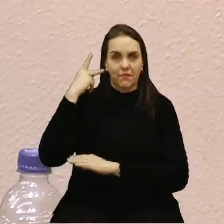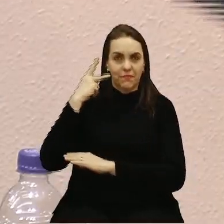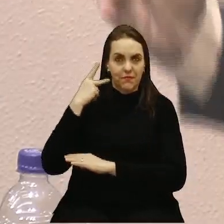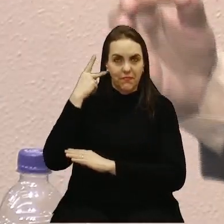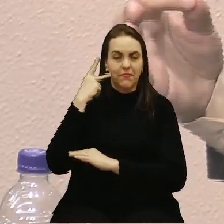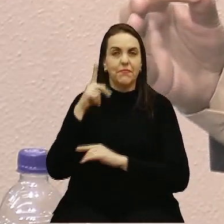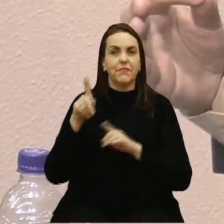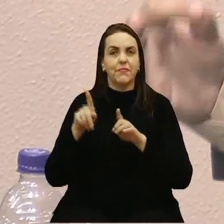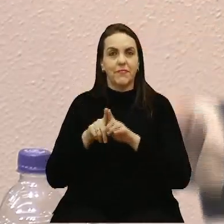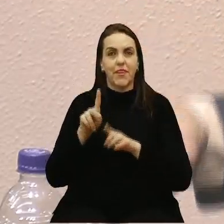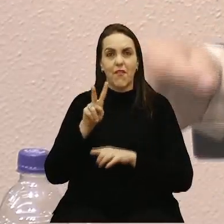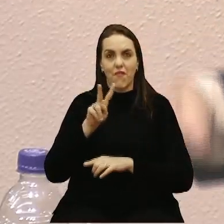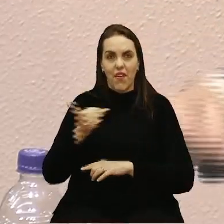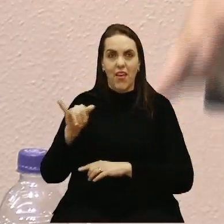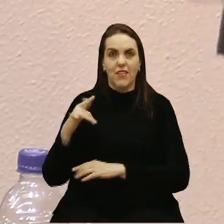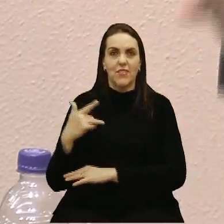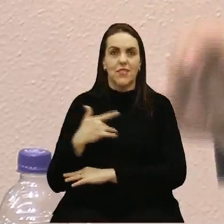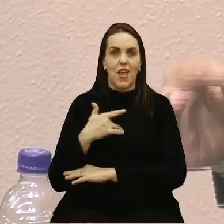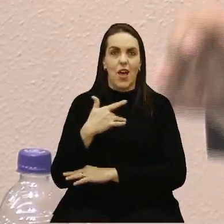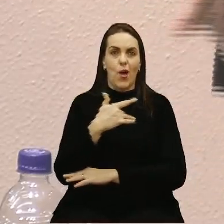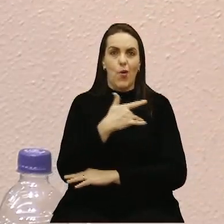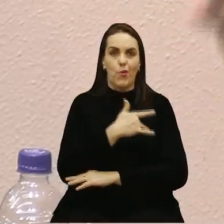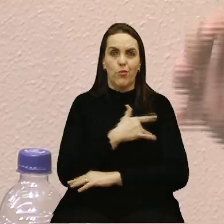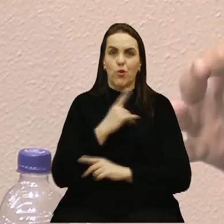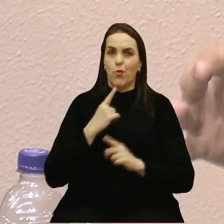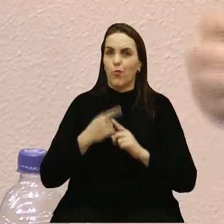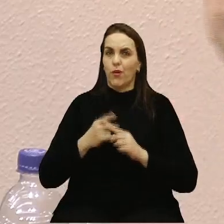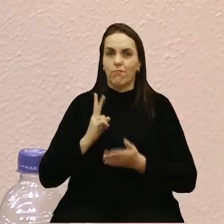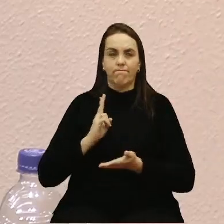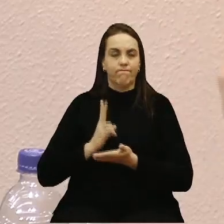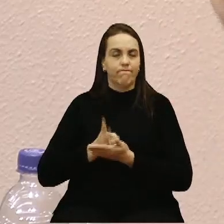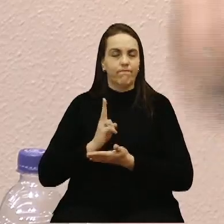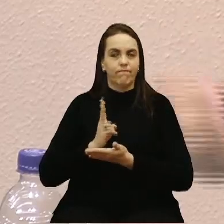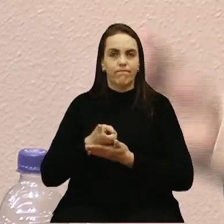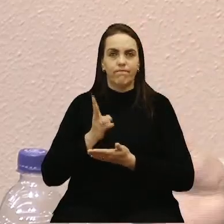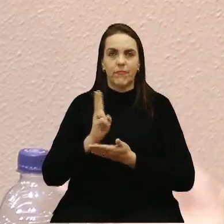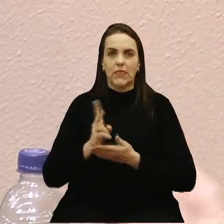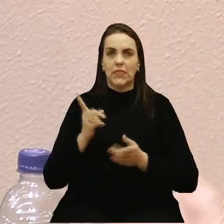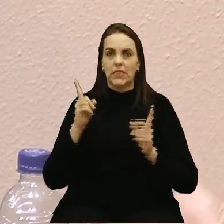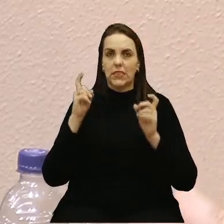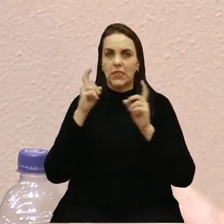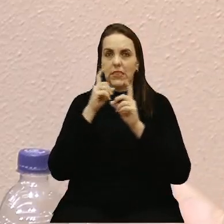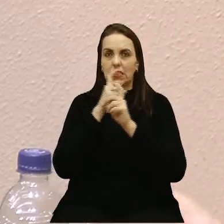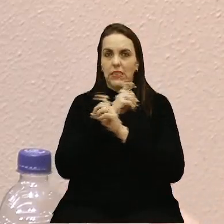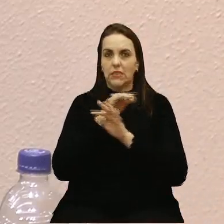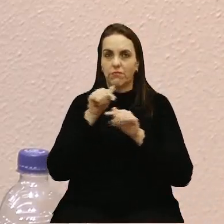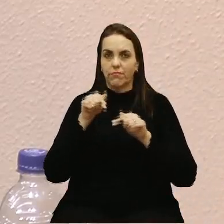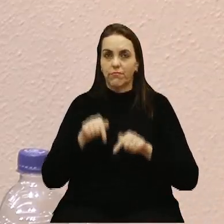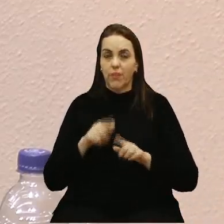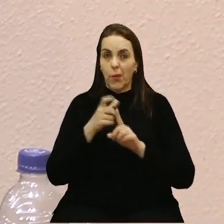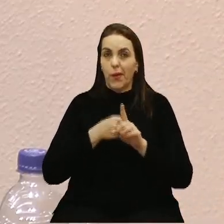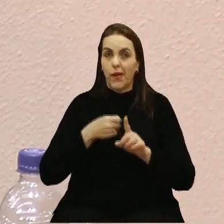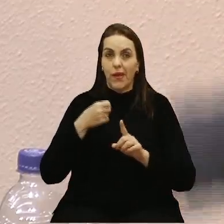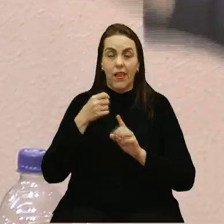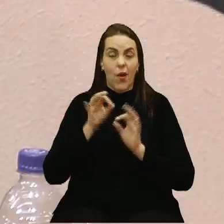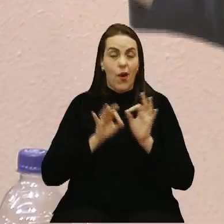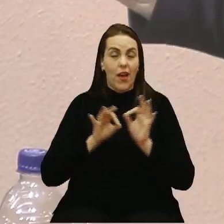somado, vai ser a saúde. Porque a situação segue periclitante sem um impacto efetivo de medidas para resolver a